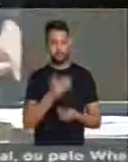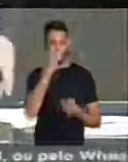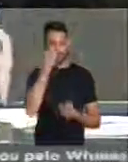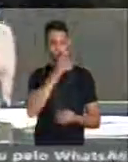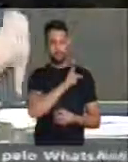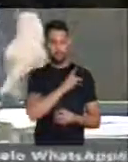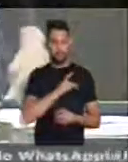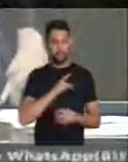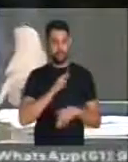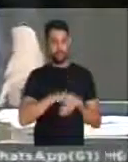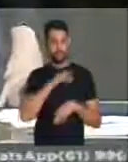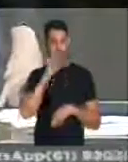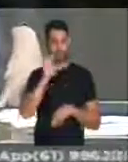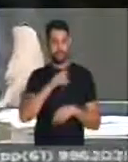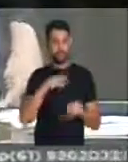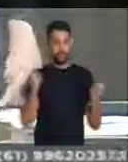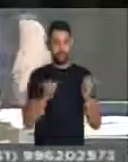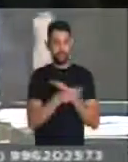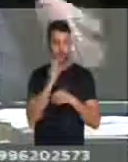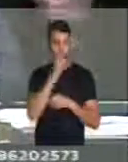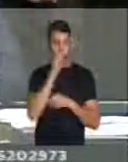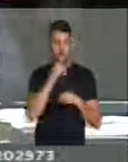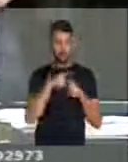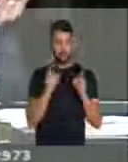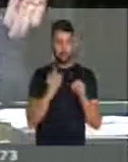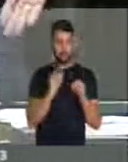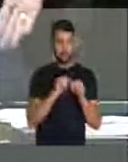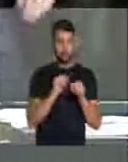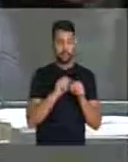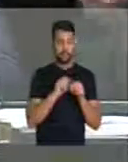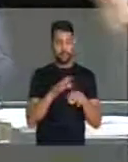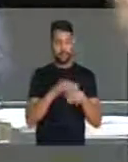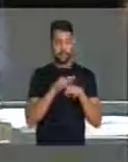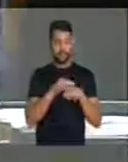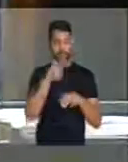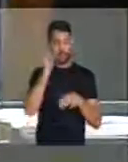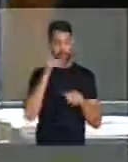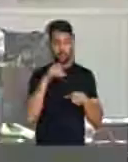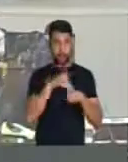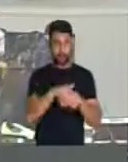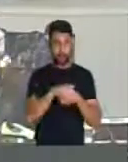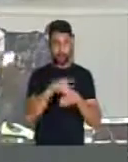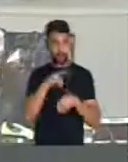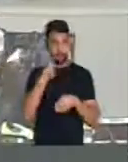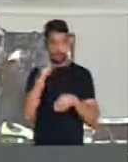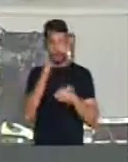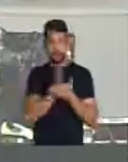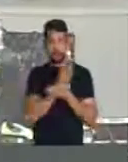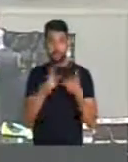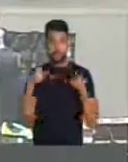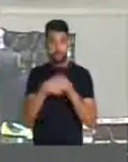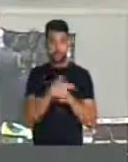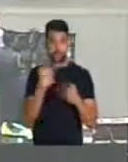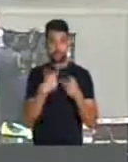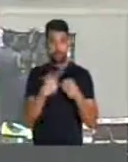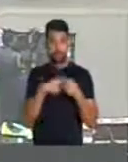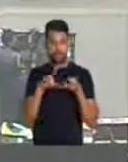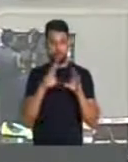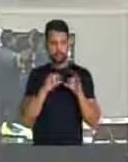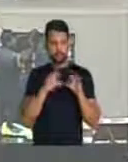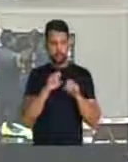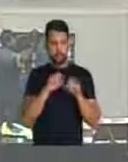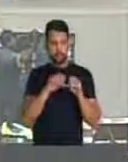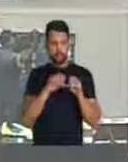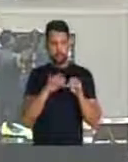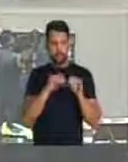Obrigado, presidente, porque é muito ruim, a gente conclui rápido, mas a carne de ontem à noite, pelo visto, não precisa nem ser cortada porque estava